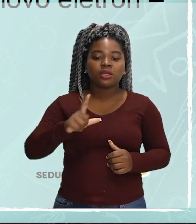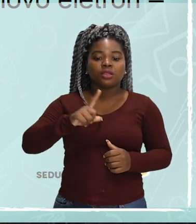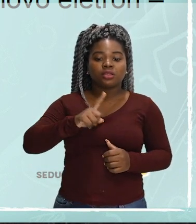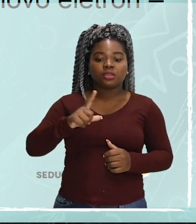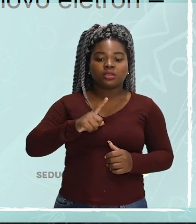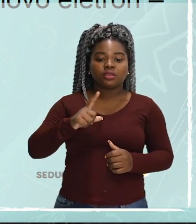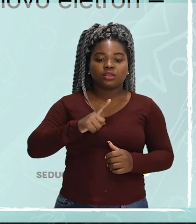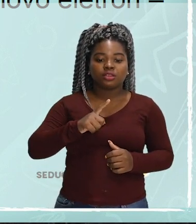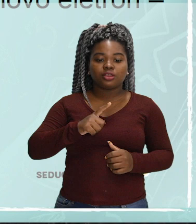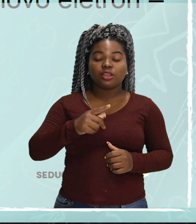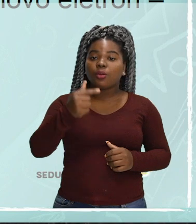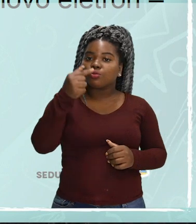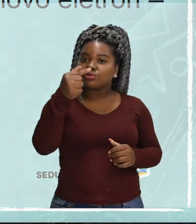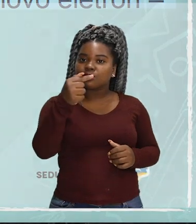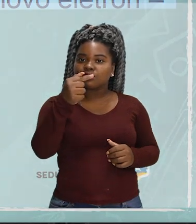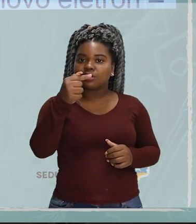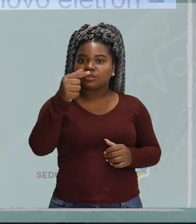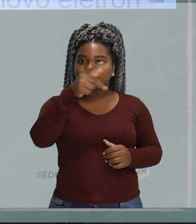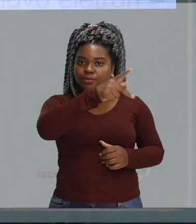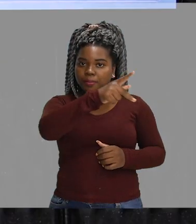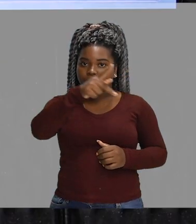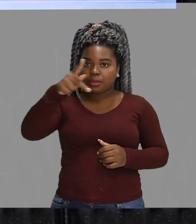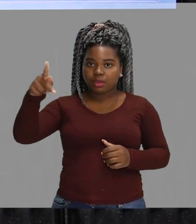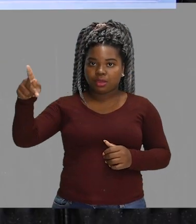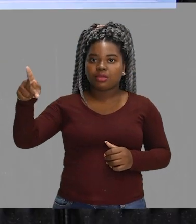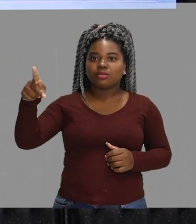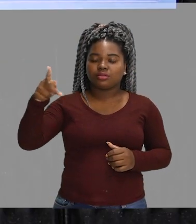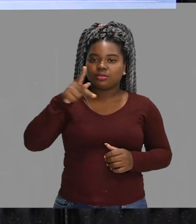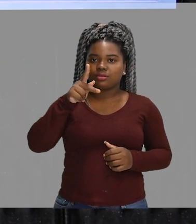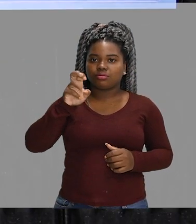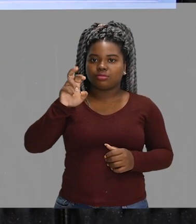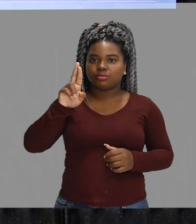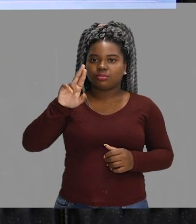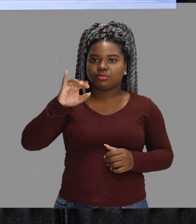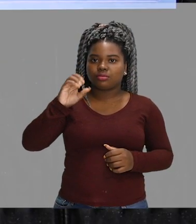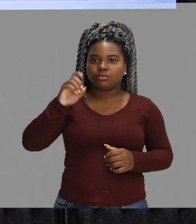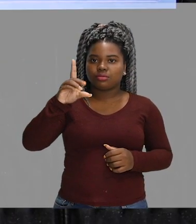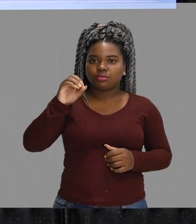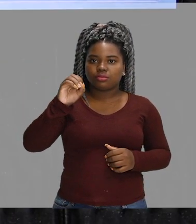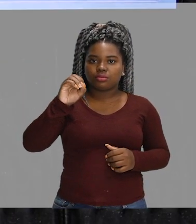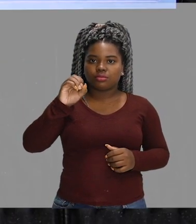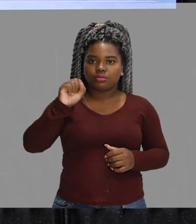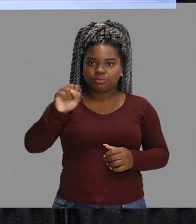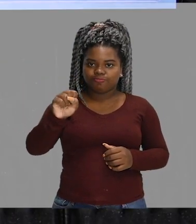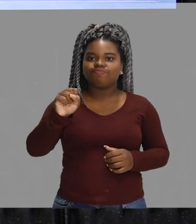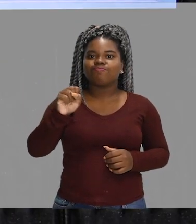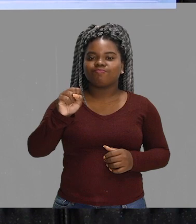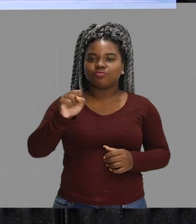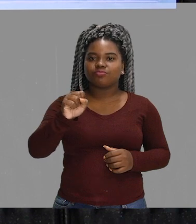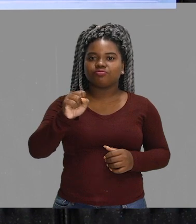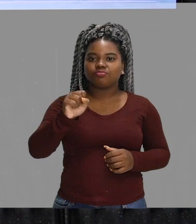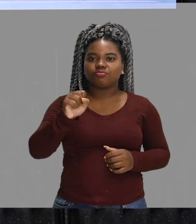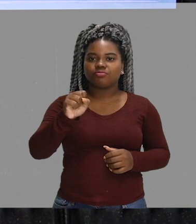energética dos elétrons. Os elétrons vão preencher os níveis e os subníveis de acordo